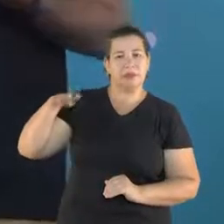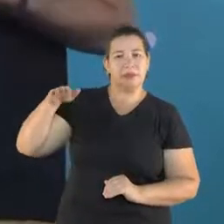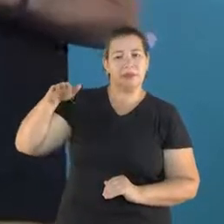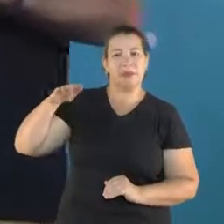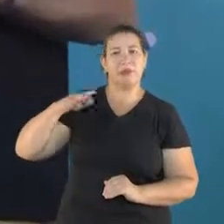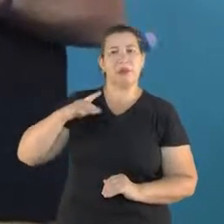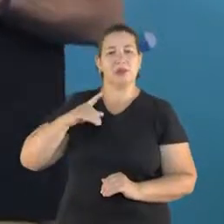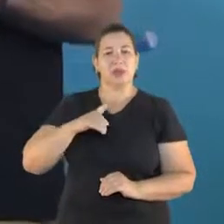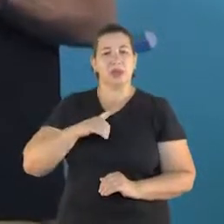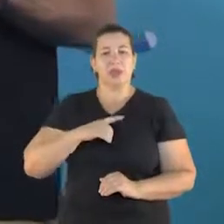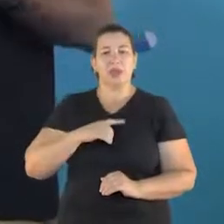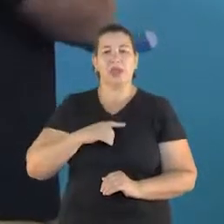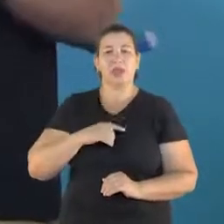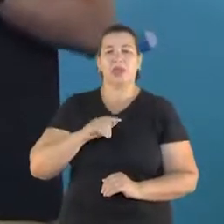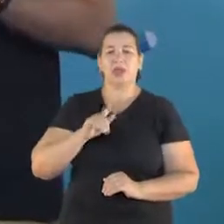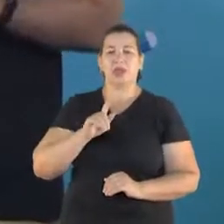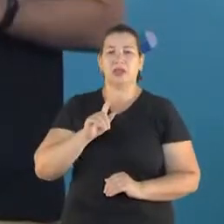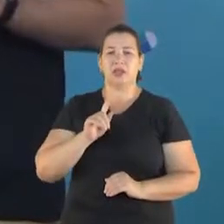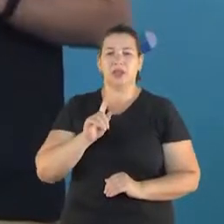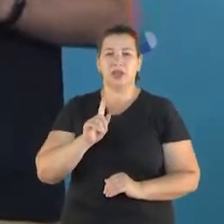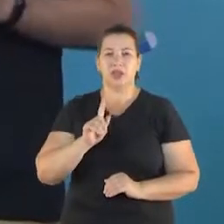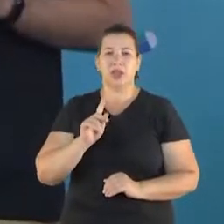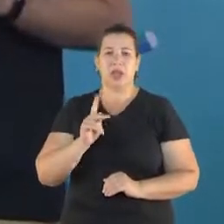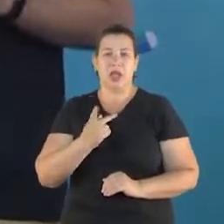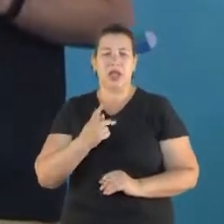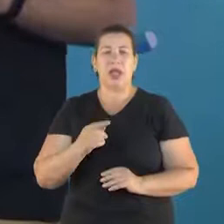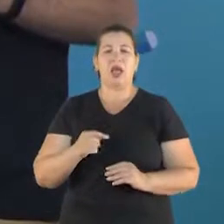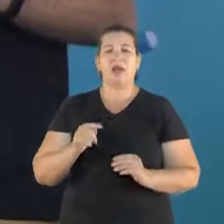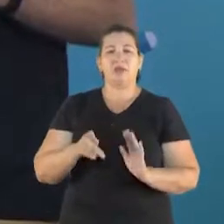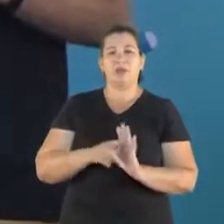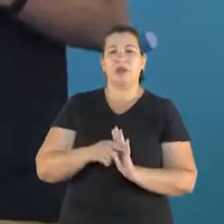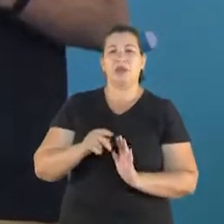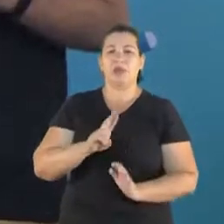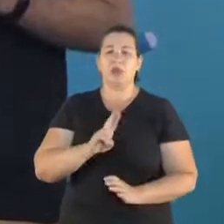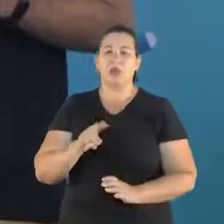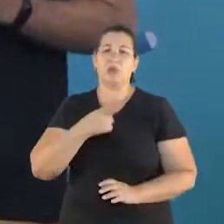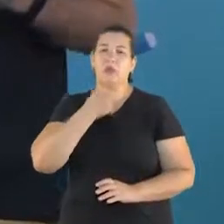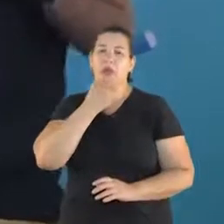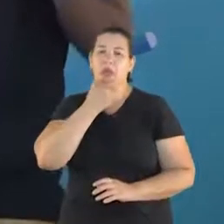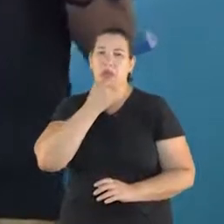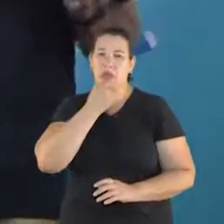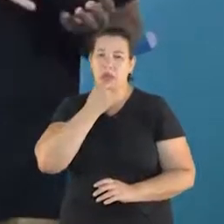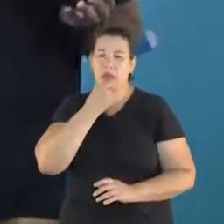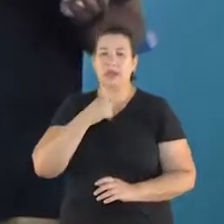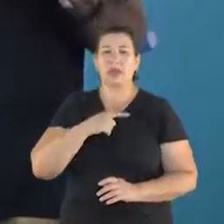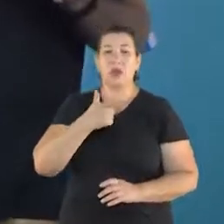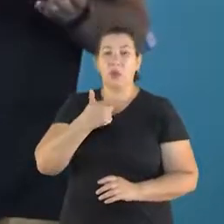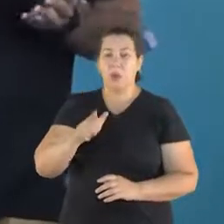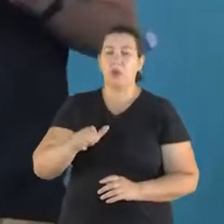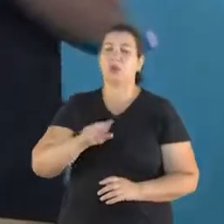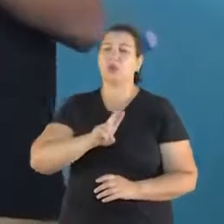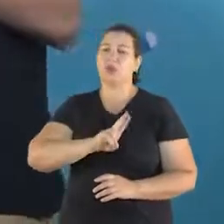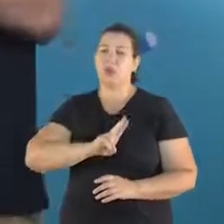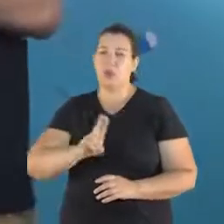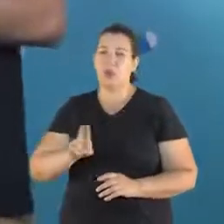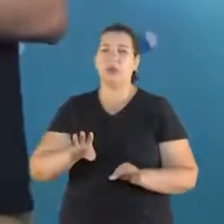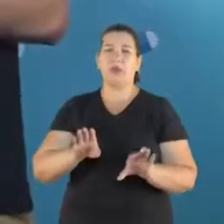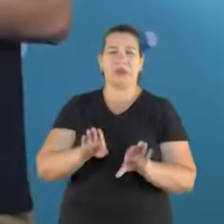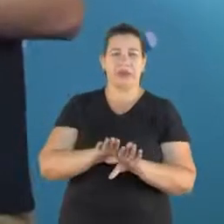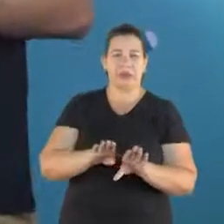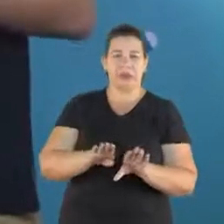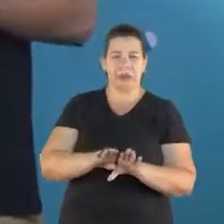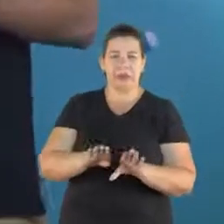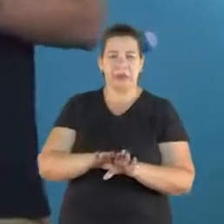ele é apresentado pela sigla GH, que está relacionado com o nome dela em inglês. Mas pode ser chamado também de somatotropina ou